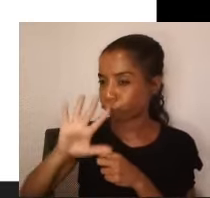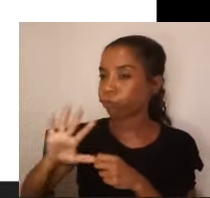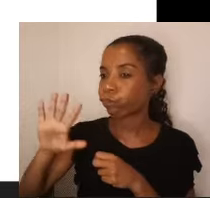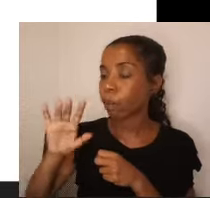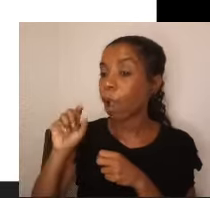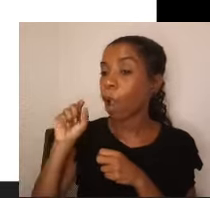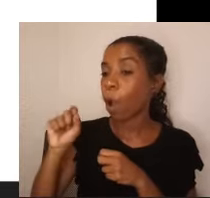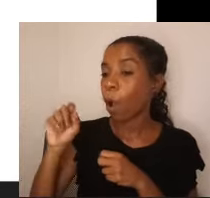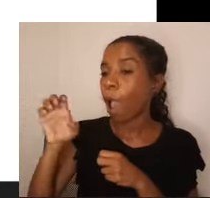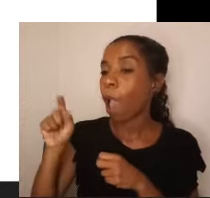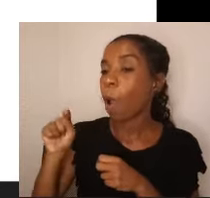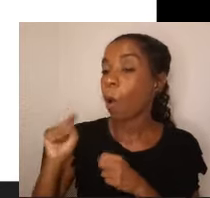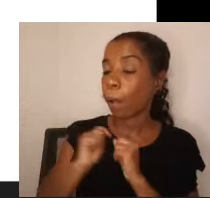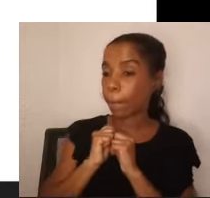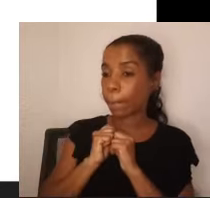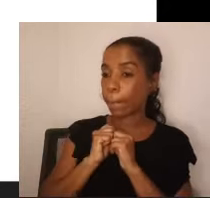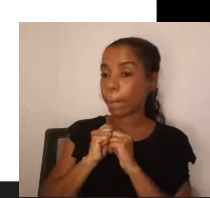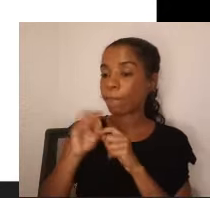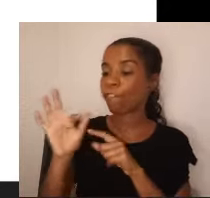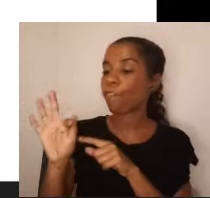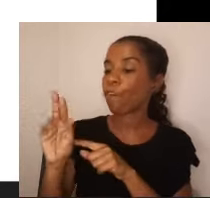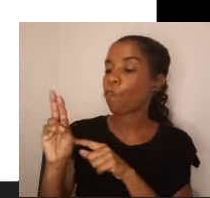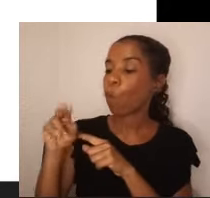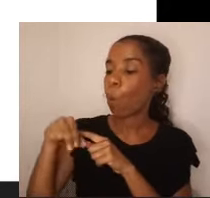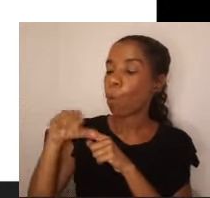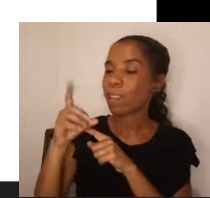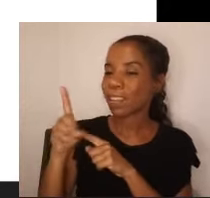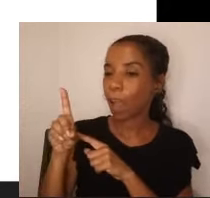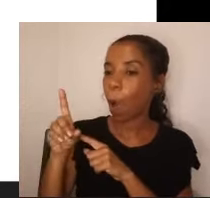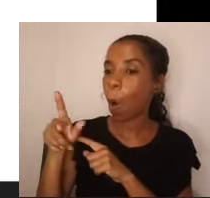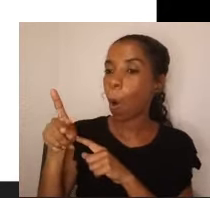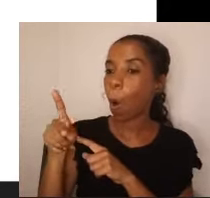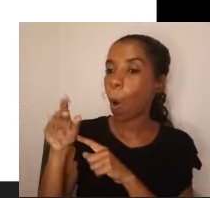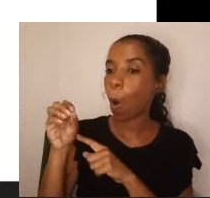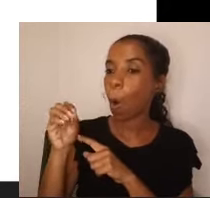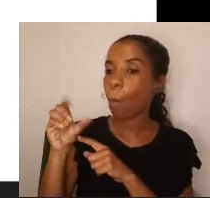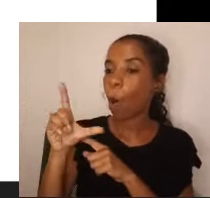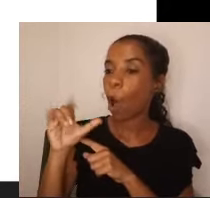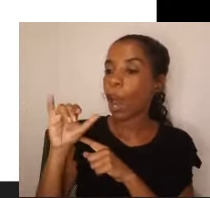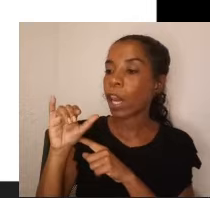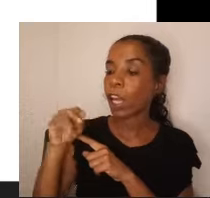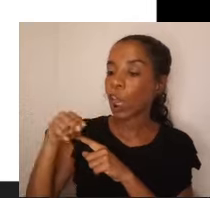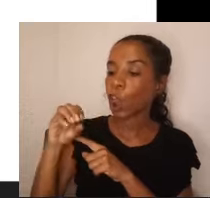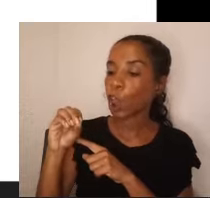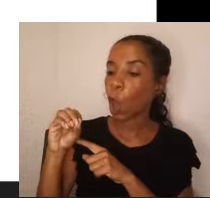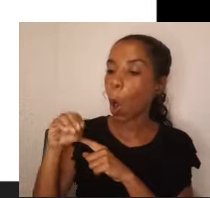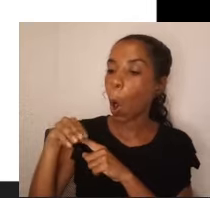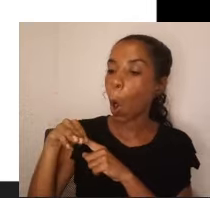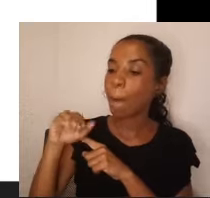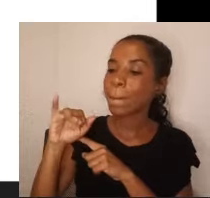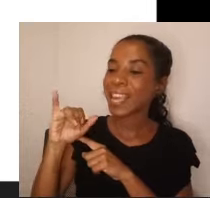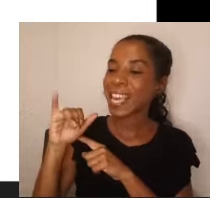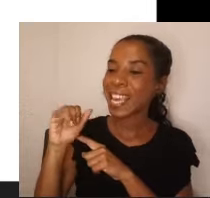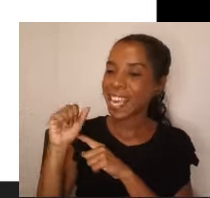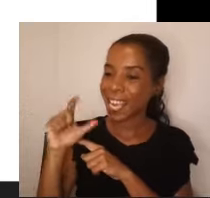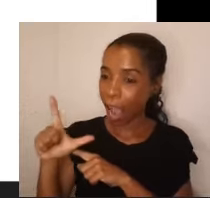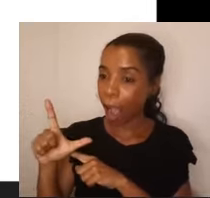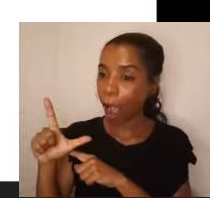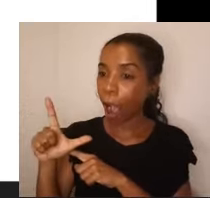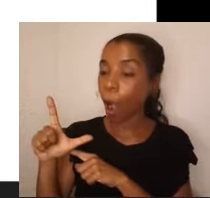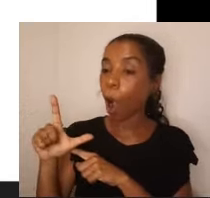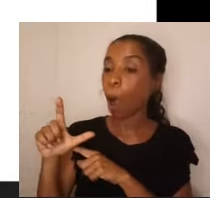é uma função polinomial, tá certo? É um polinômio de grau 3 que